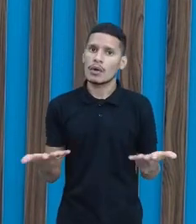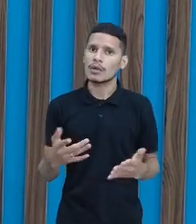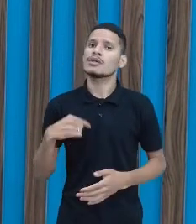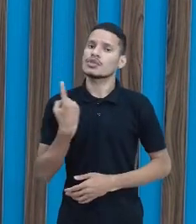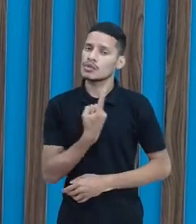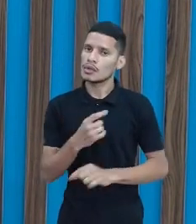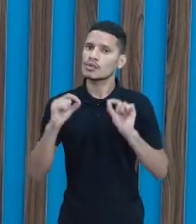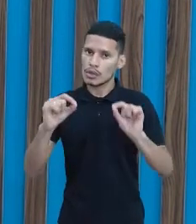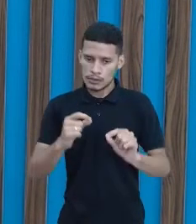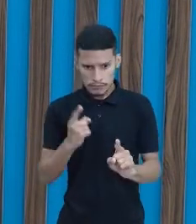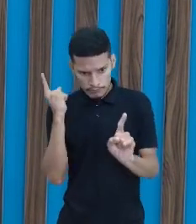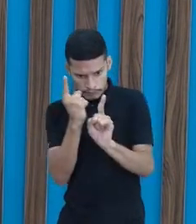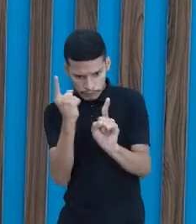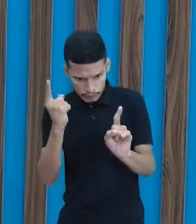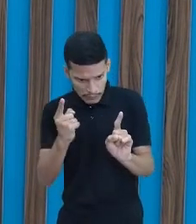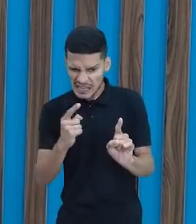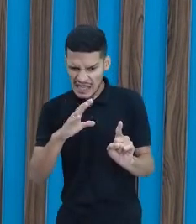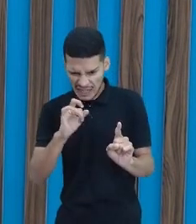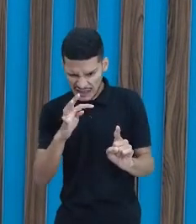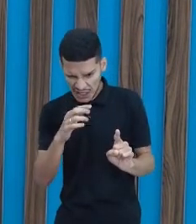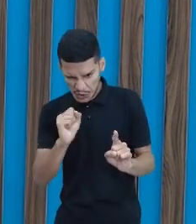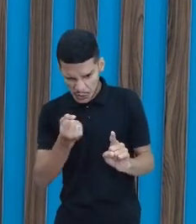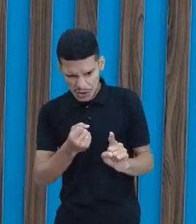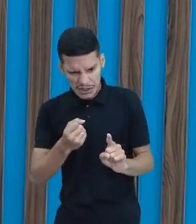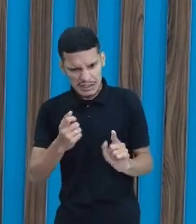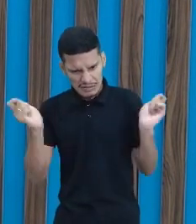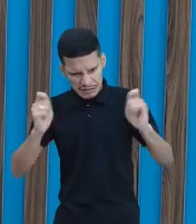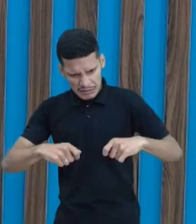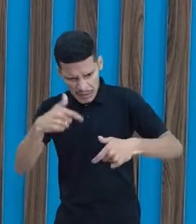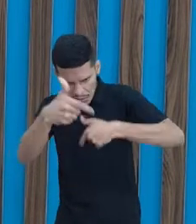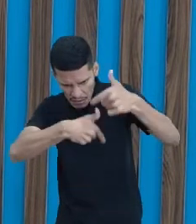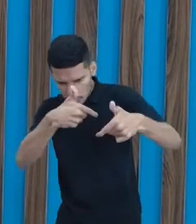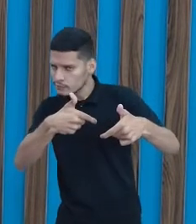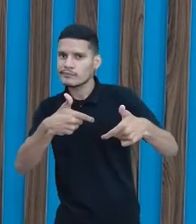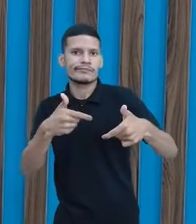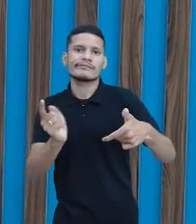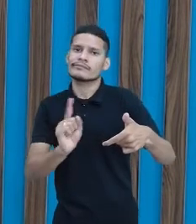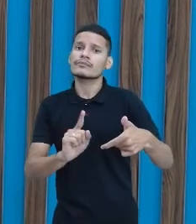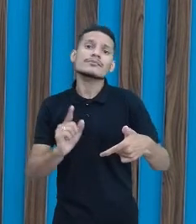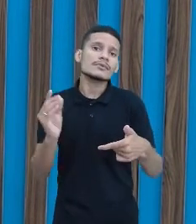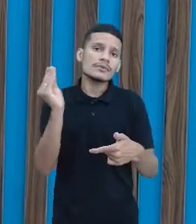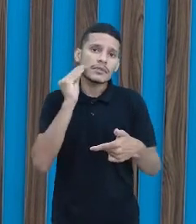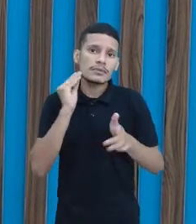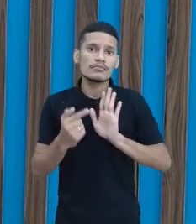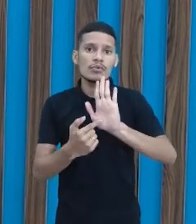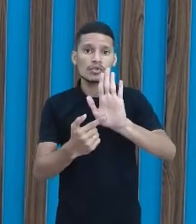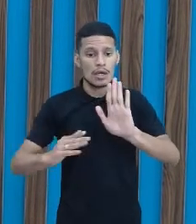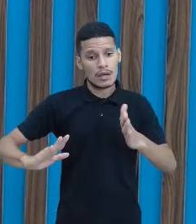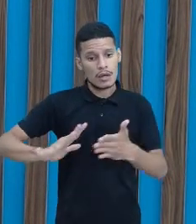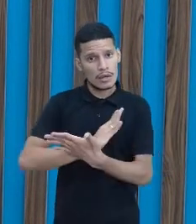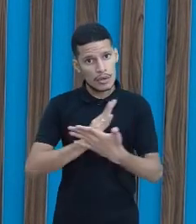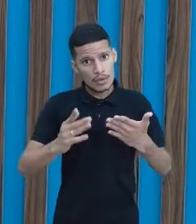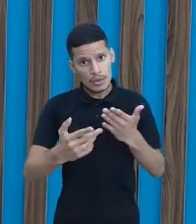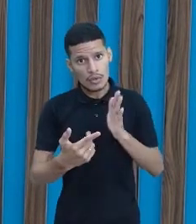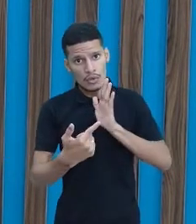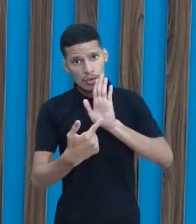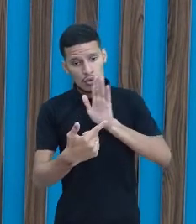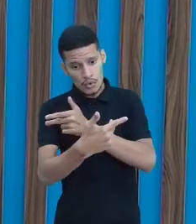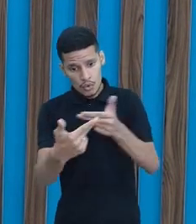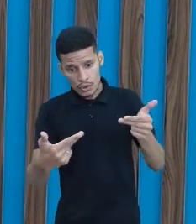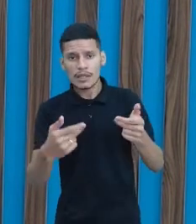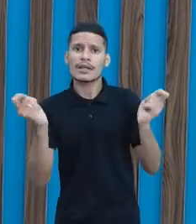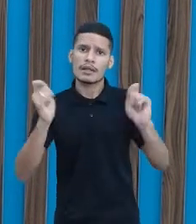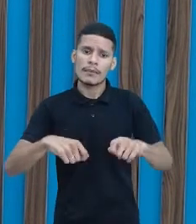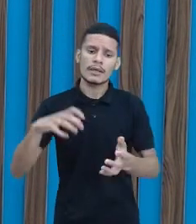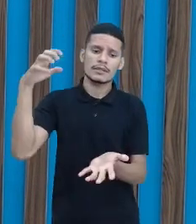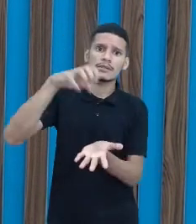já não tenho mais os catetos funcionando assim para mim. Eu tento passar ali um segmento que passa no meio do triângulo.